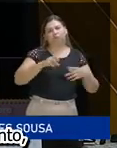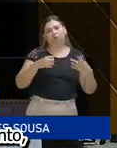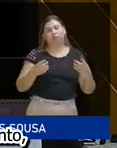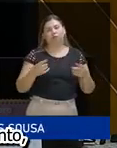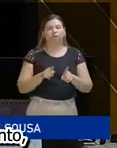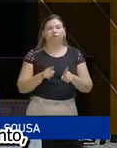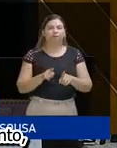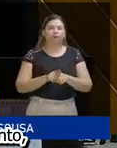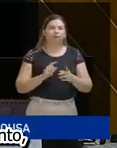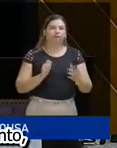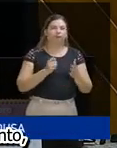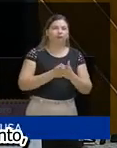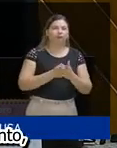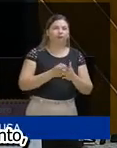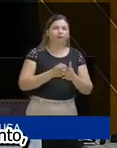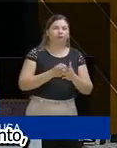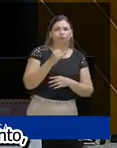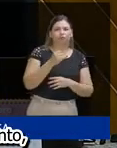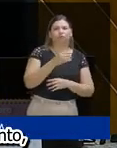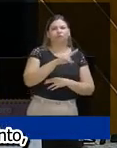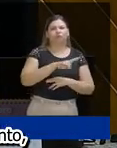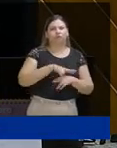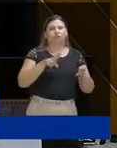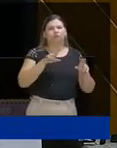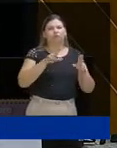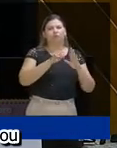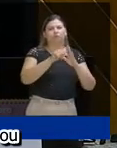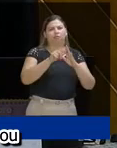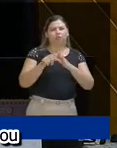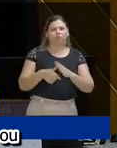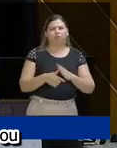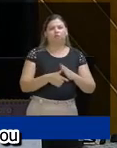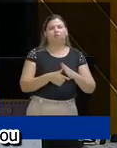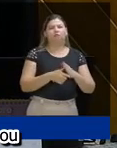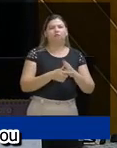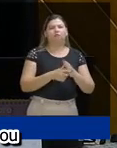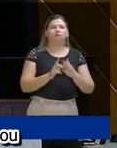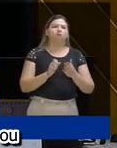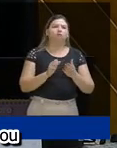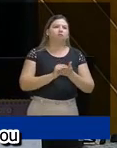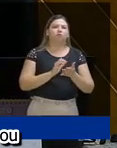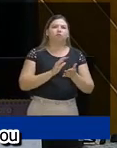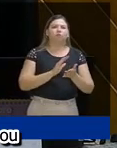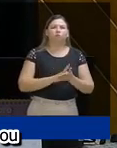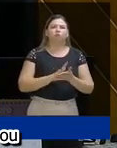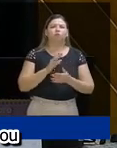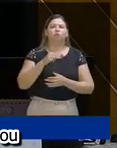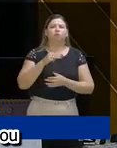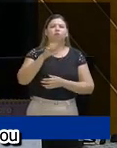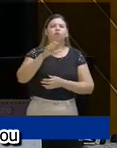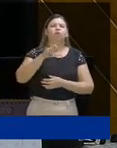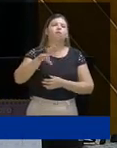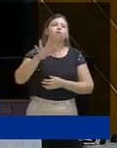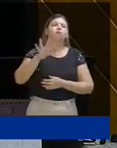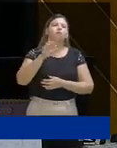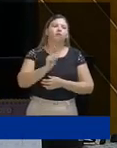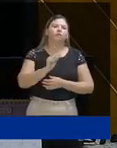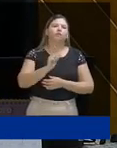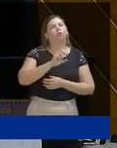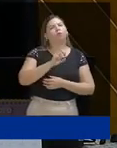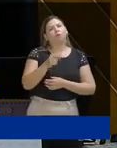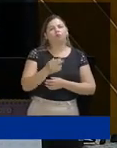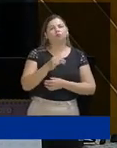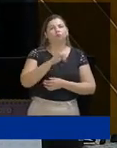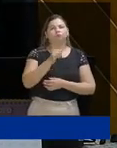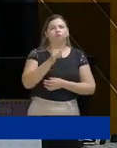de encargos decorrentes da inadimplência de pagamentos, tais como as multa de mora, atualização monetária ou juros.